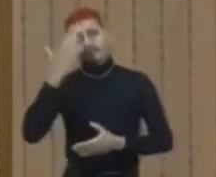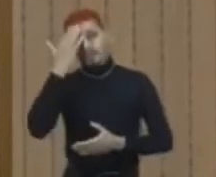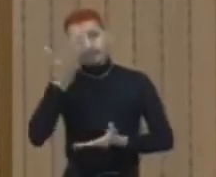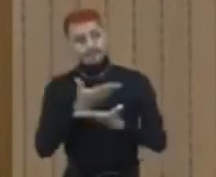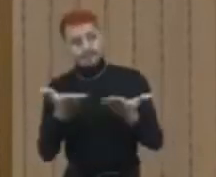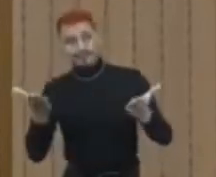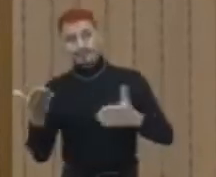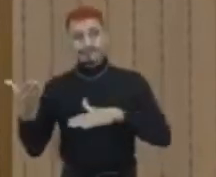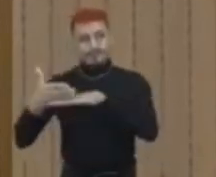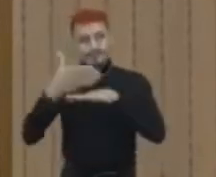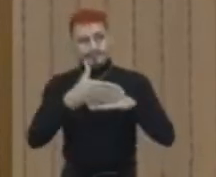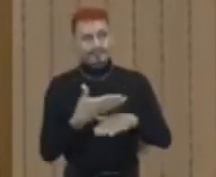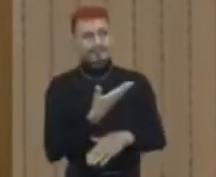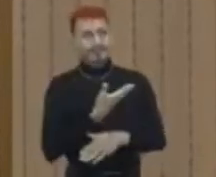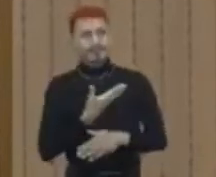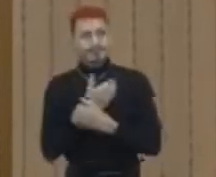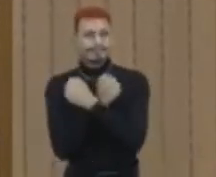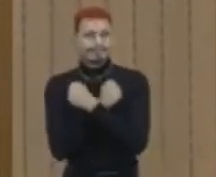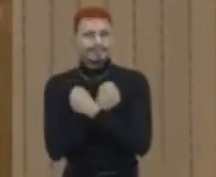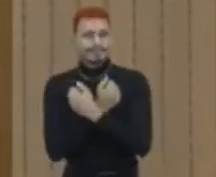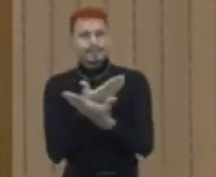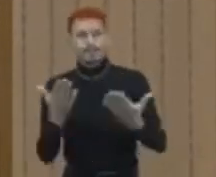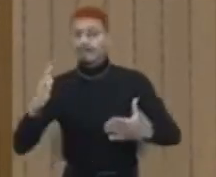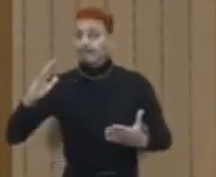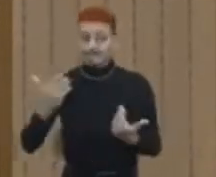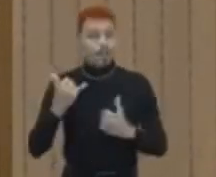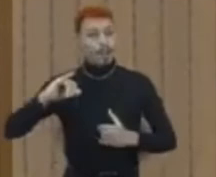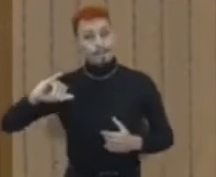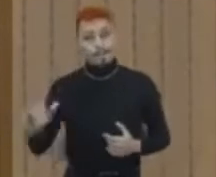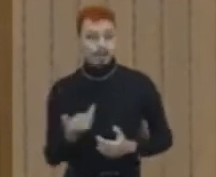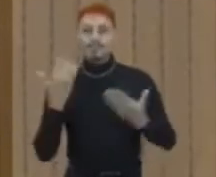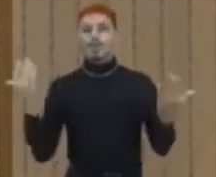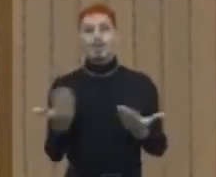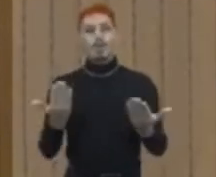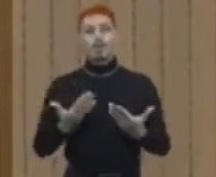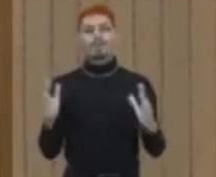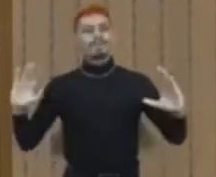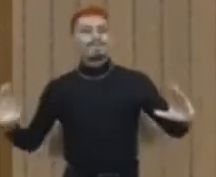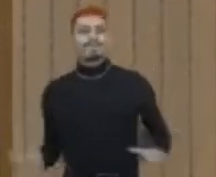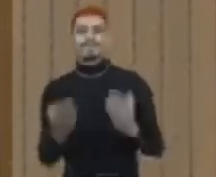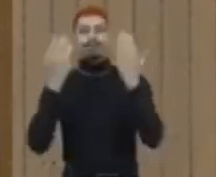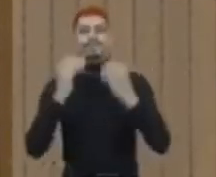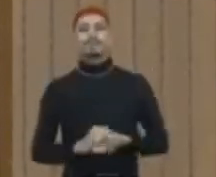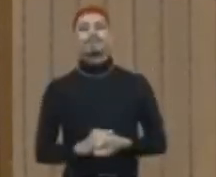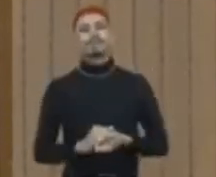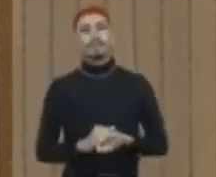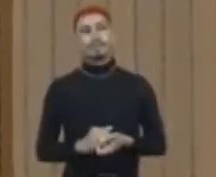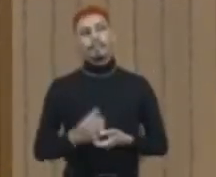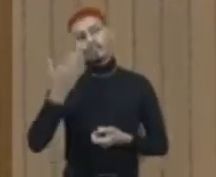todos que estão aqui, são amigos, sintam-se abraçados e vamos aproveitar o dia de hoje, que é um dia de comemoração.